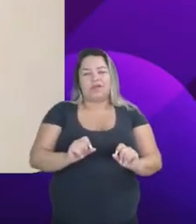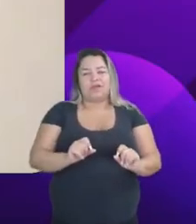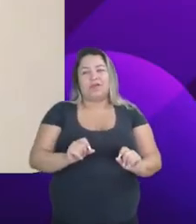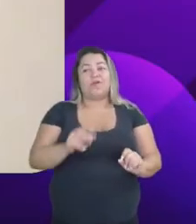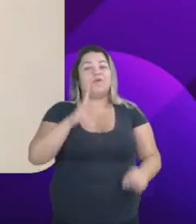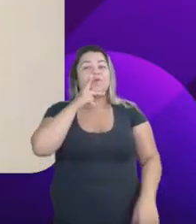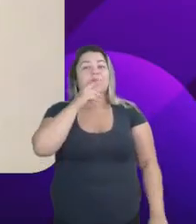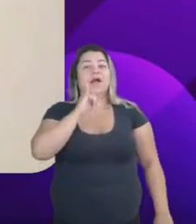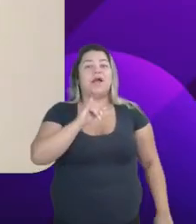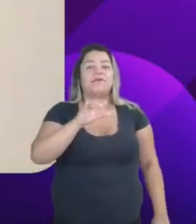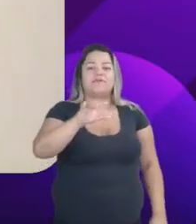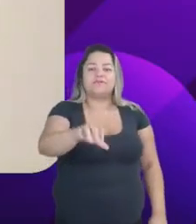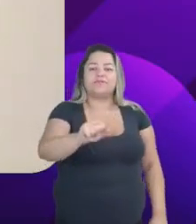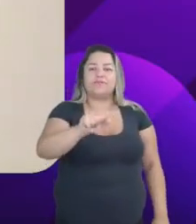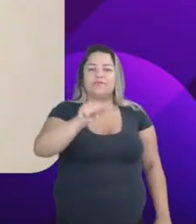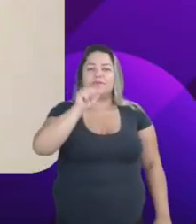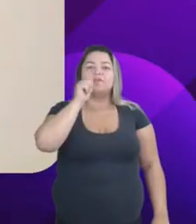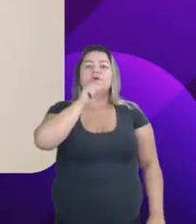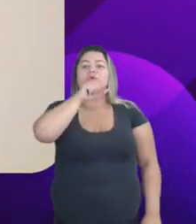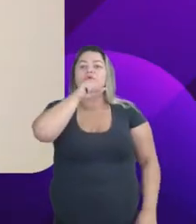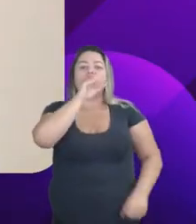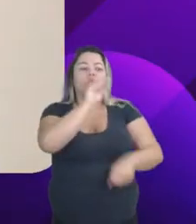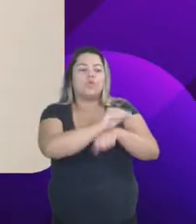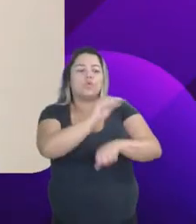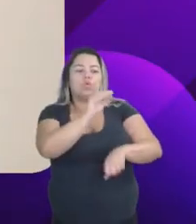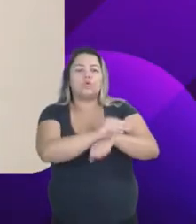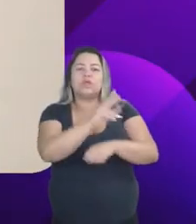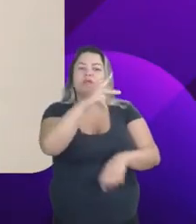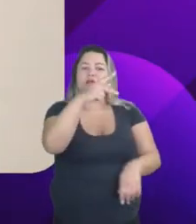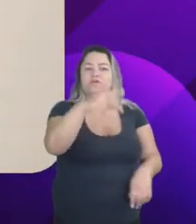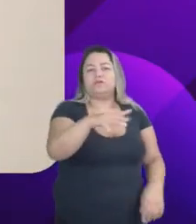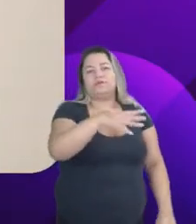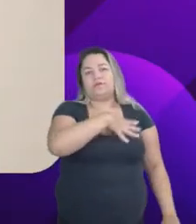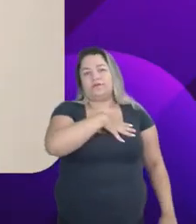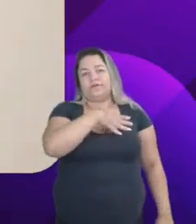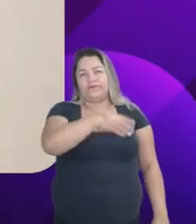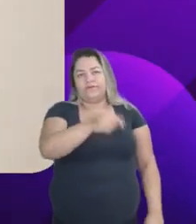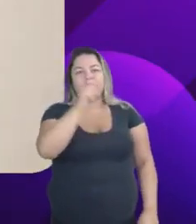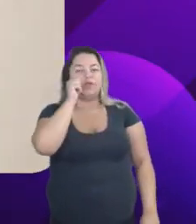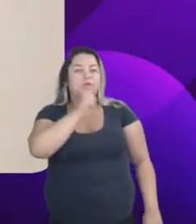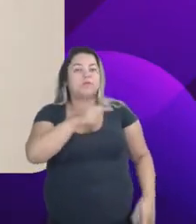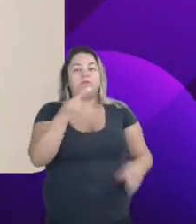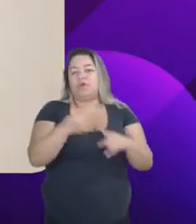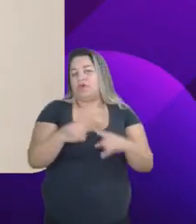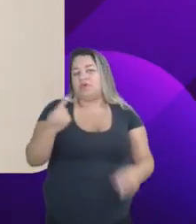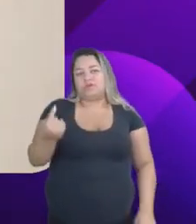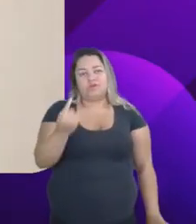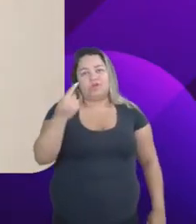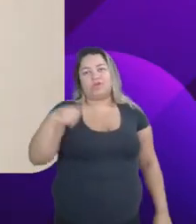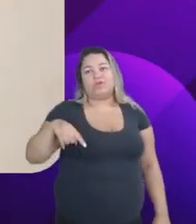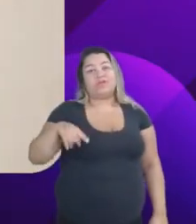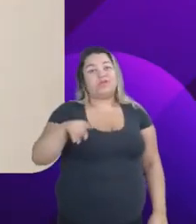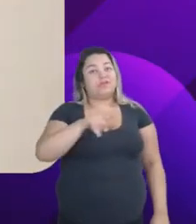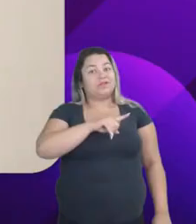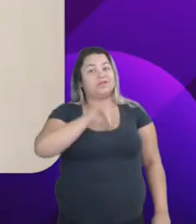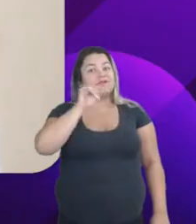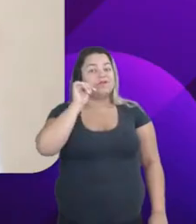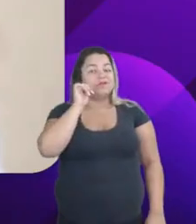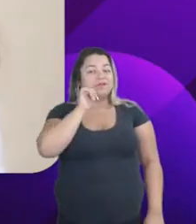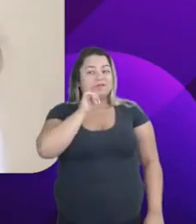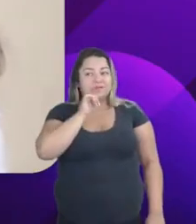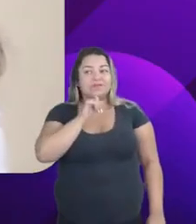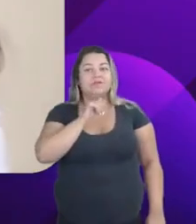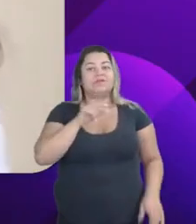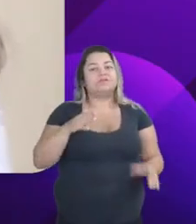pai pegar no braço da mãe e falar: cuide da sua filha, porque nessas horas é só nossa. Isso é gênero. Quando a